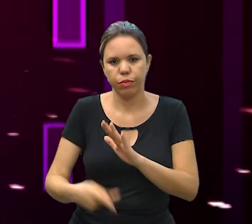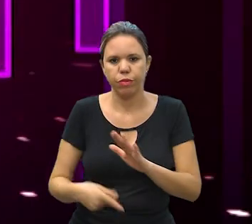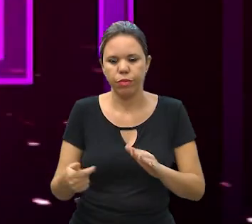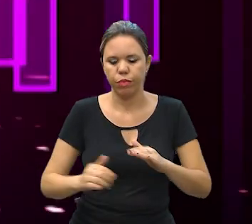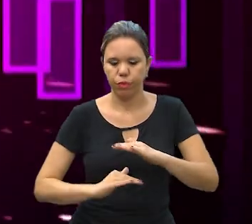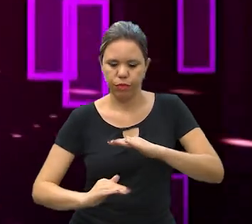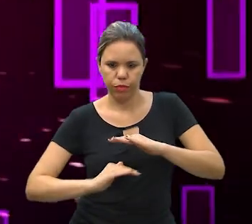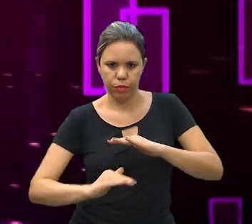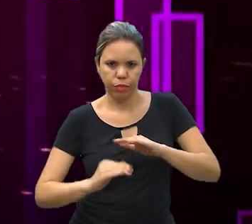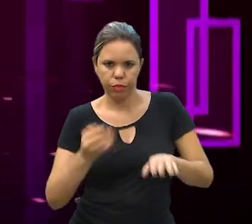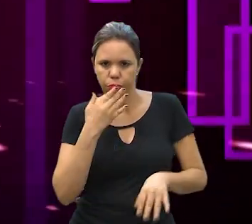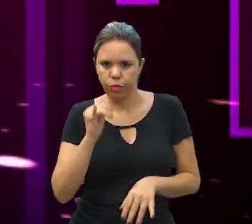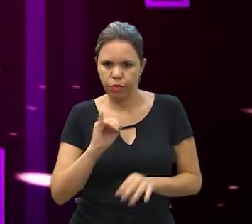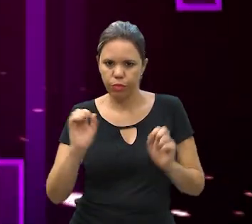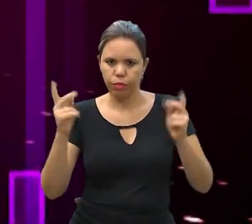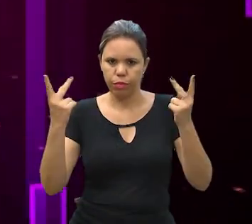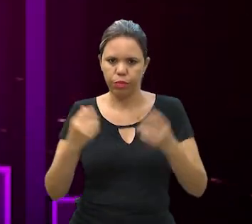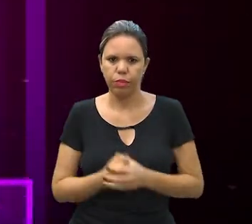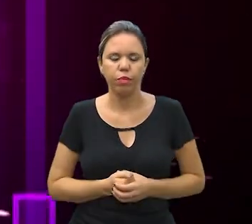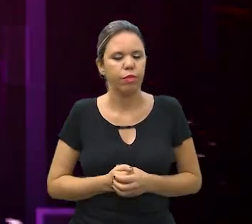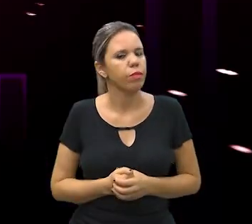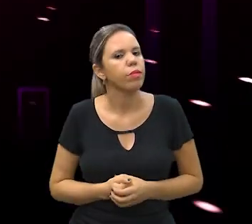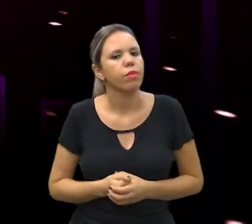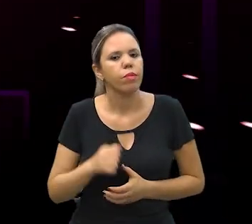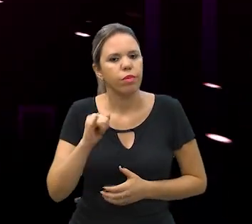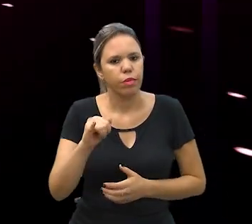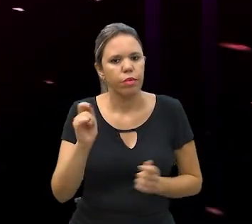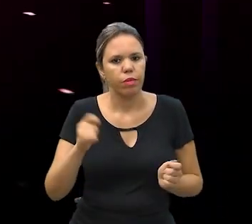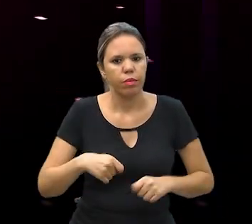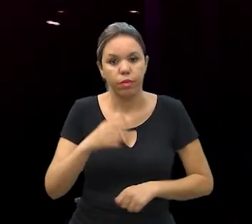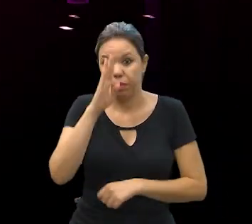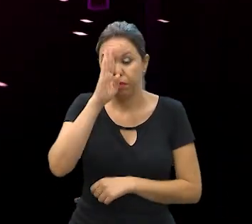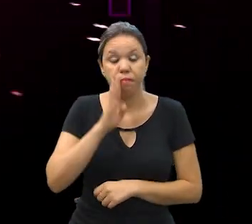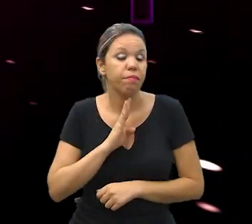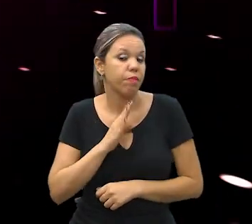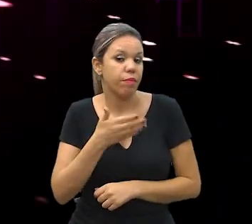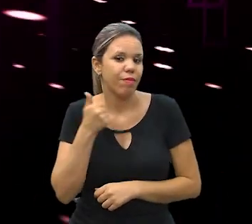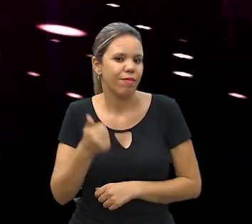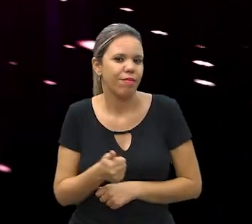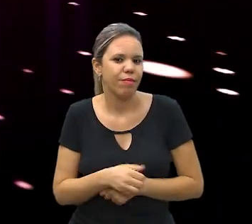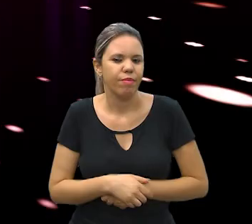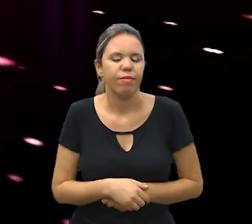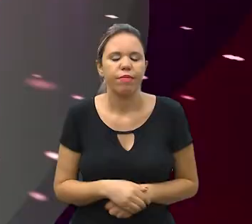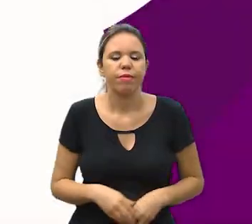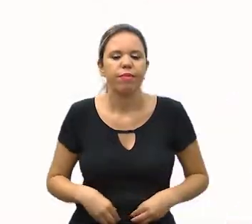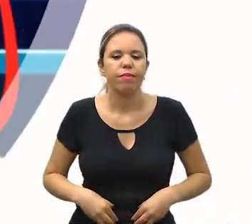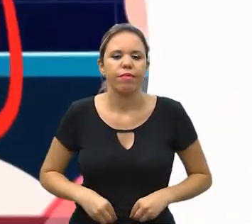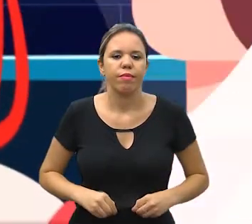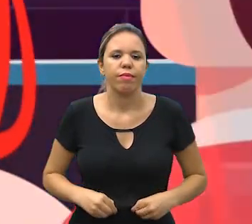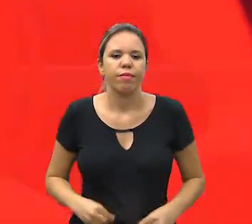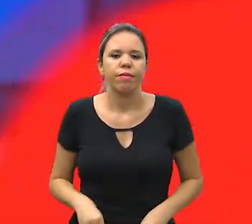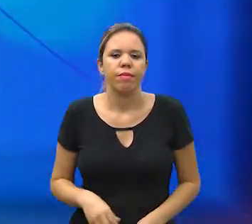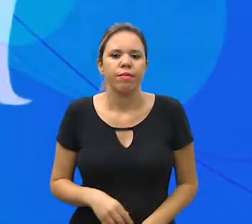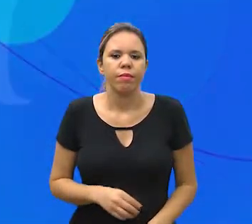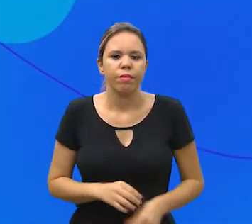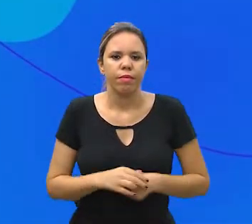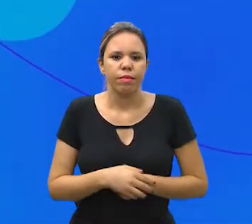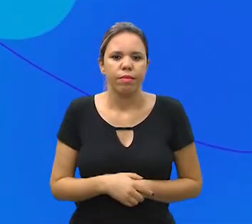localizado lá no primeiro piso do Iguatemi. Isso de forma gratuita, o que é melhor, né?